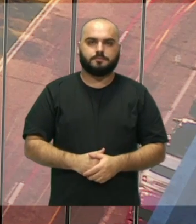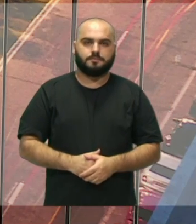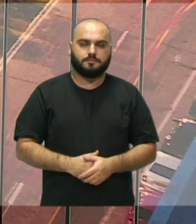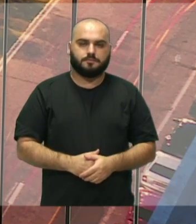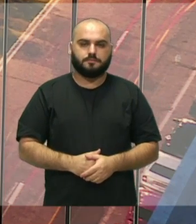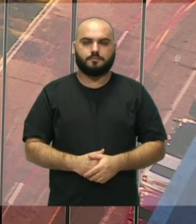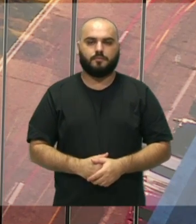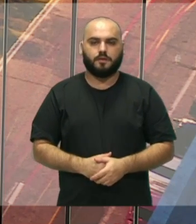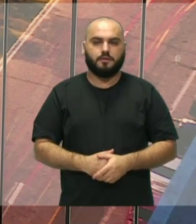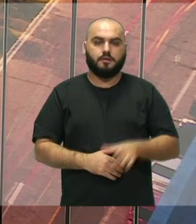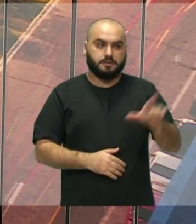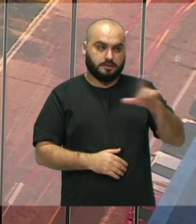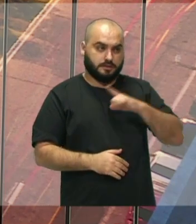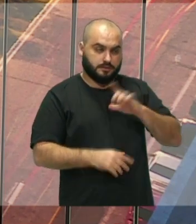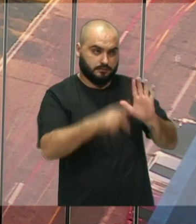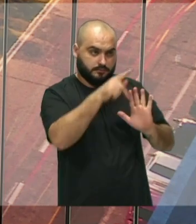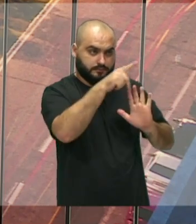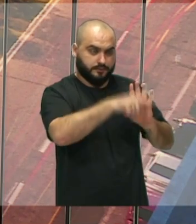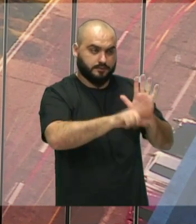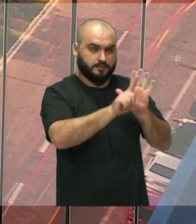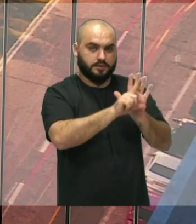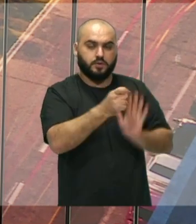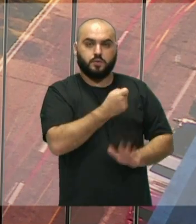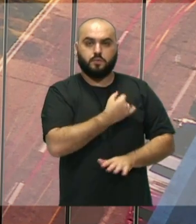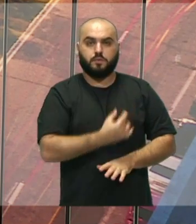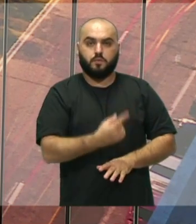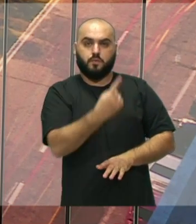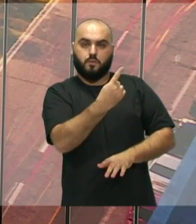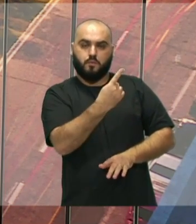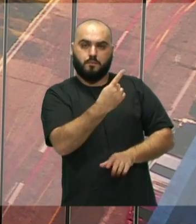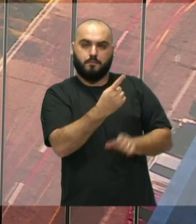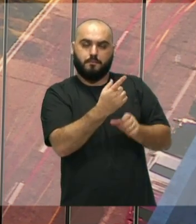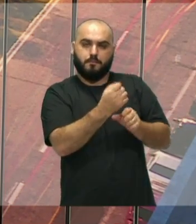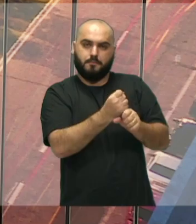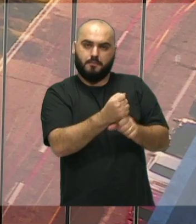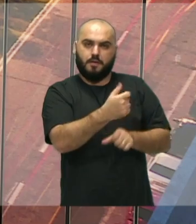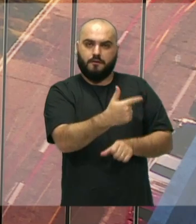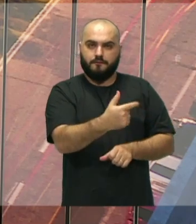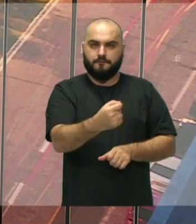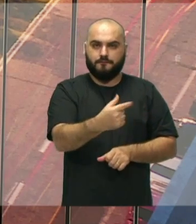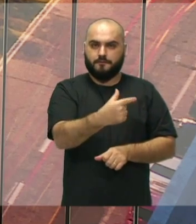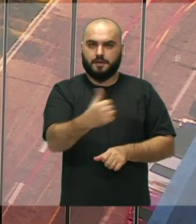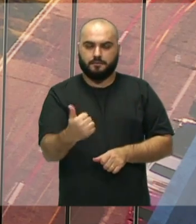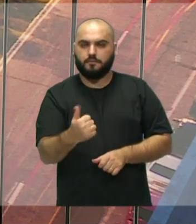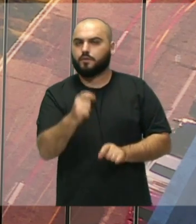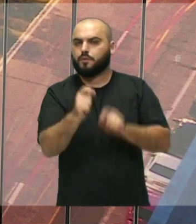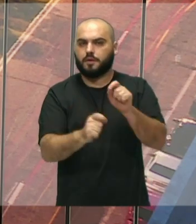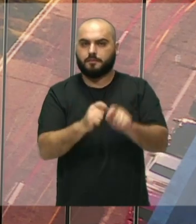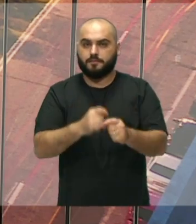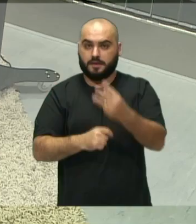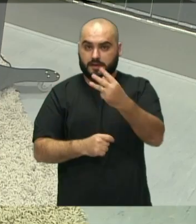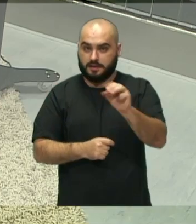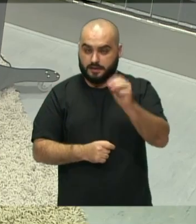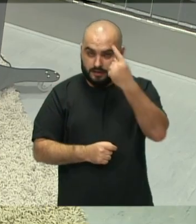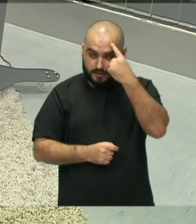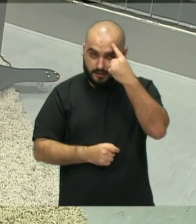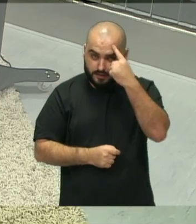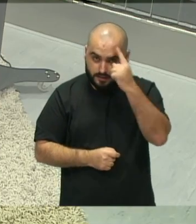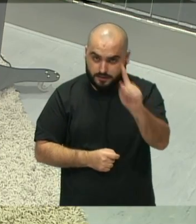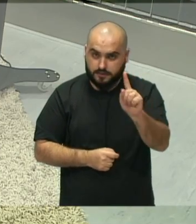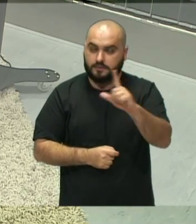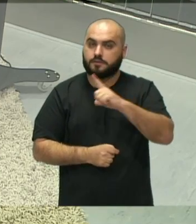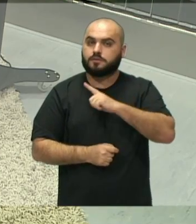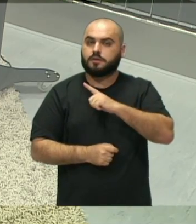aqui na Câmara, o número 1 de 2021, que estabelece o prazo máximo de 30 dias para a realização